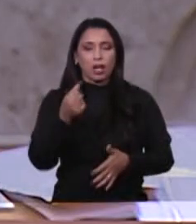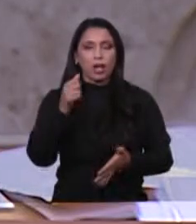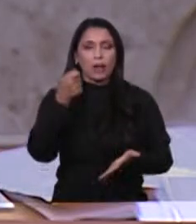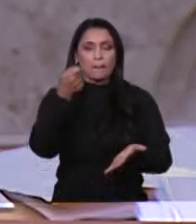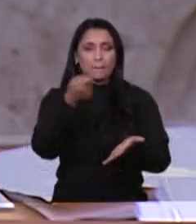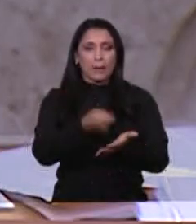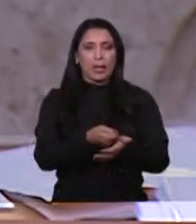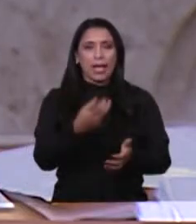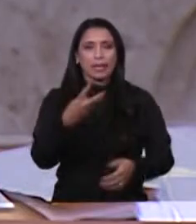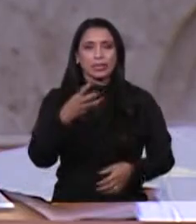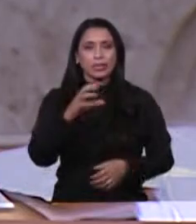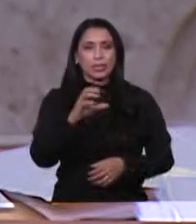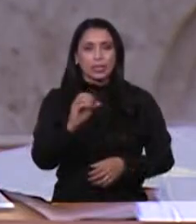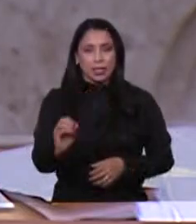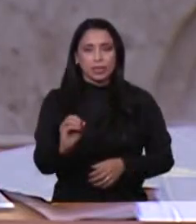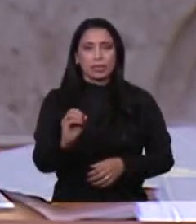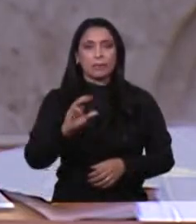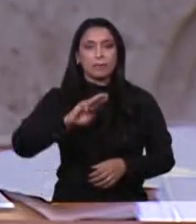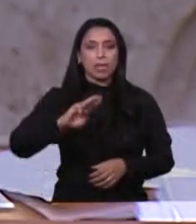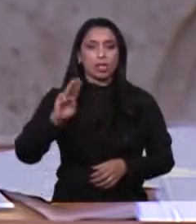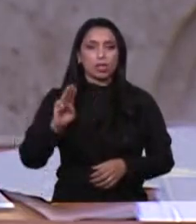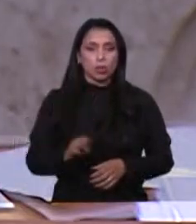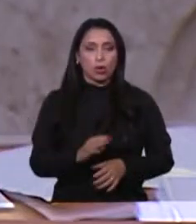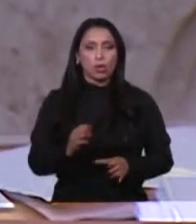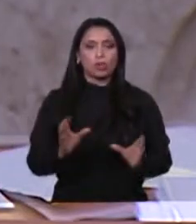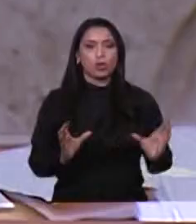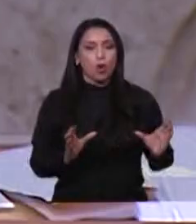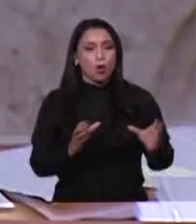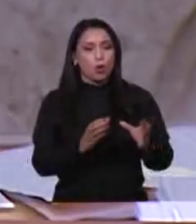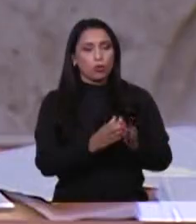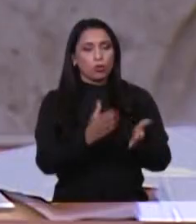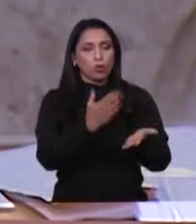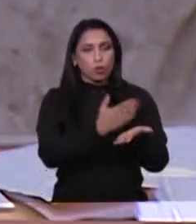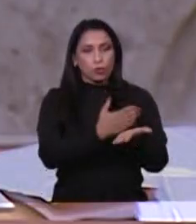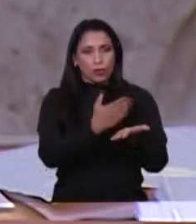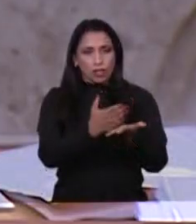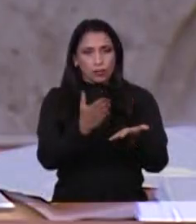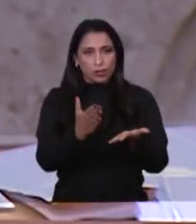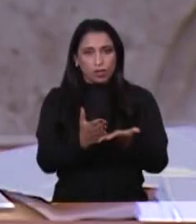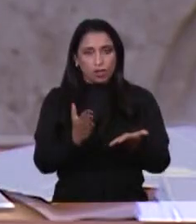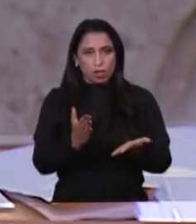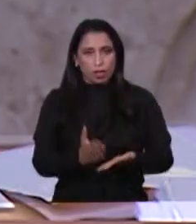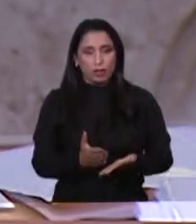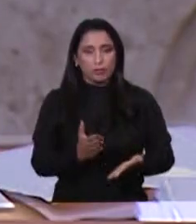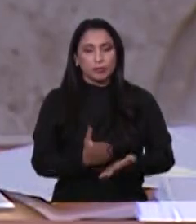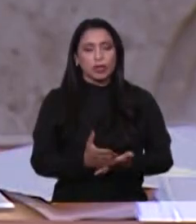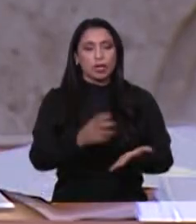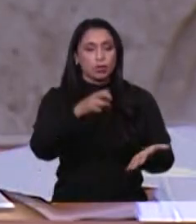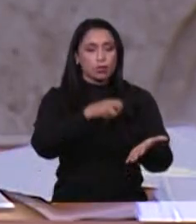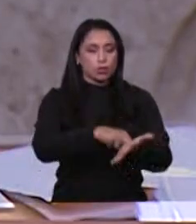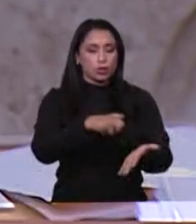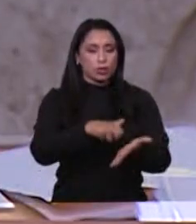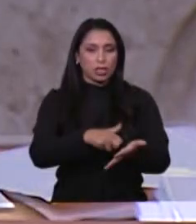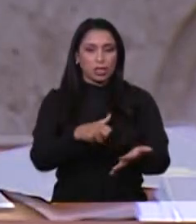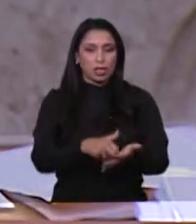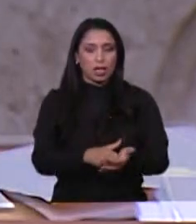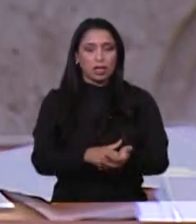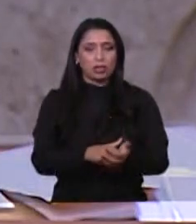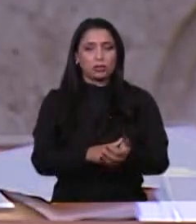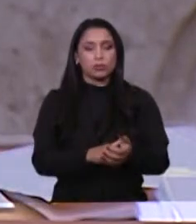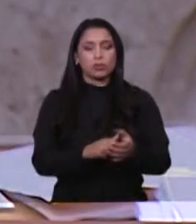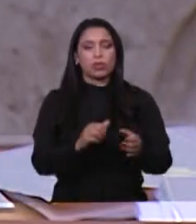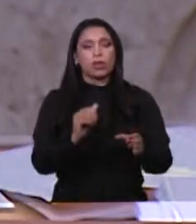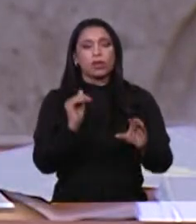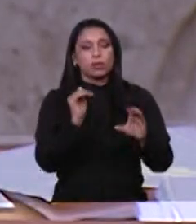de R$30 milhões, a ser adimplido de forma solidária pelos condenados em favor do fundo a